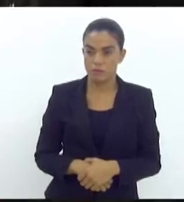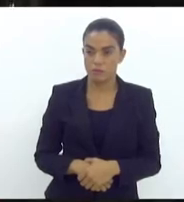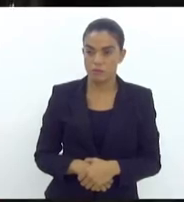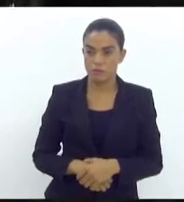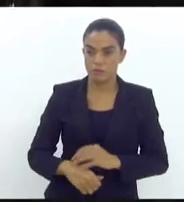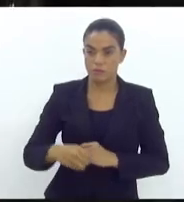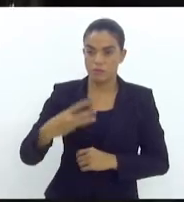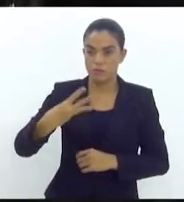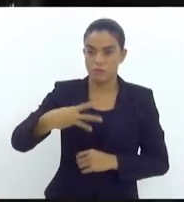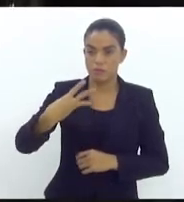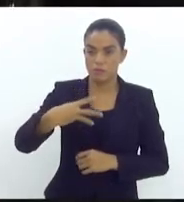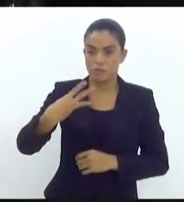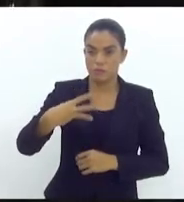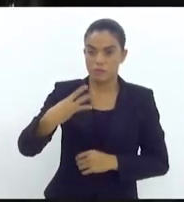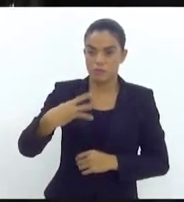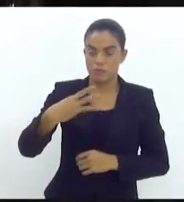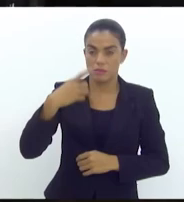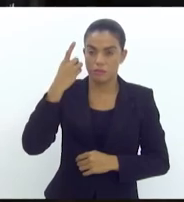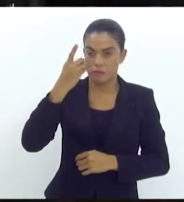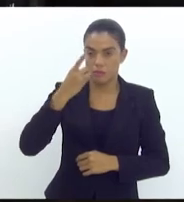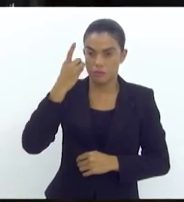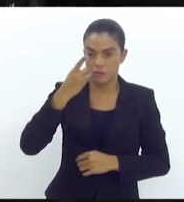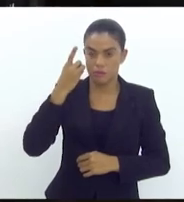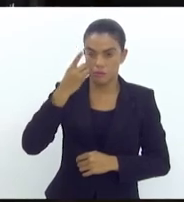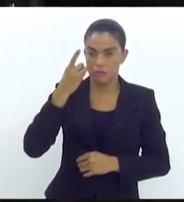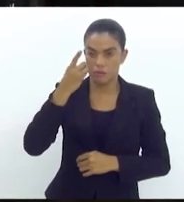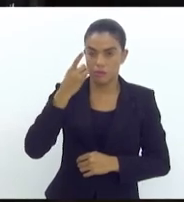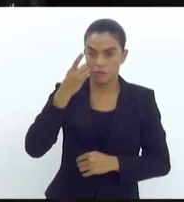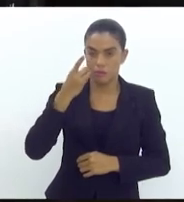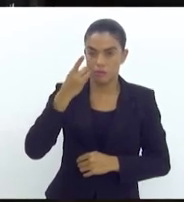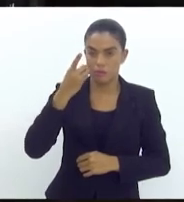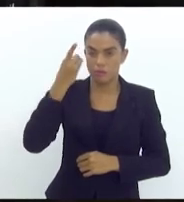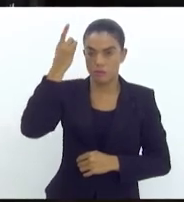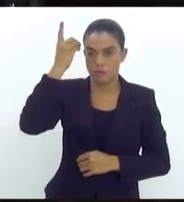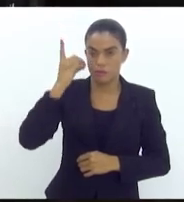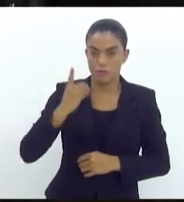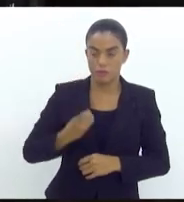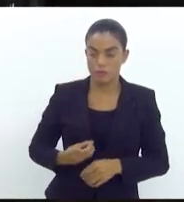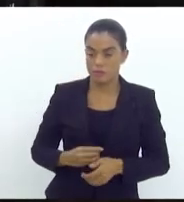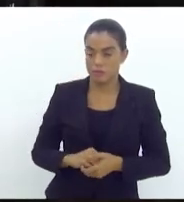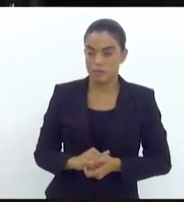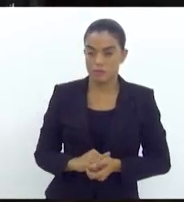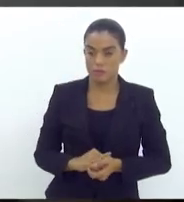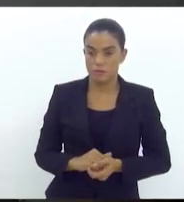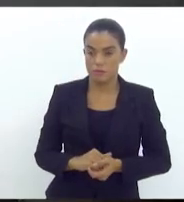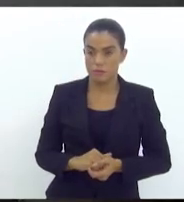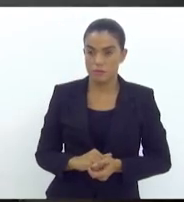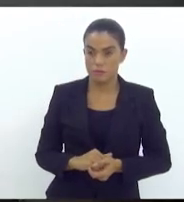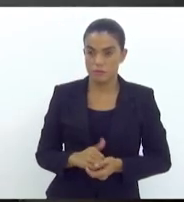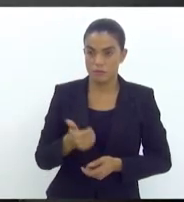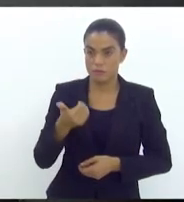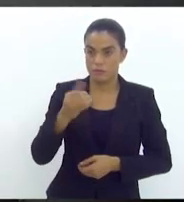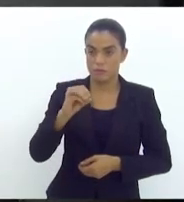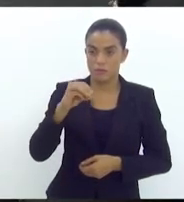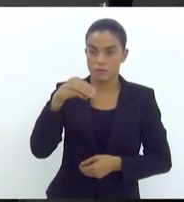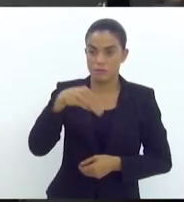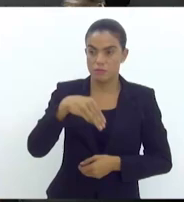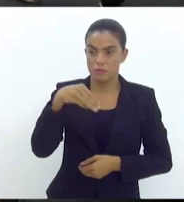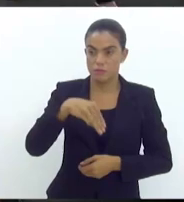escrito e a nobre deputada Dani Monteiro que dispõe de 10 minutos